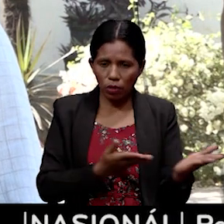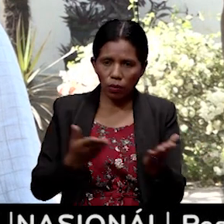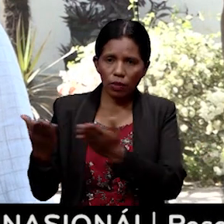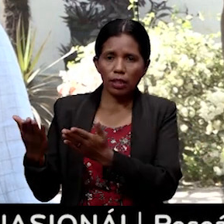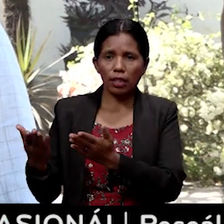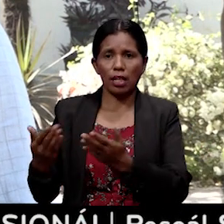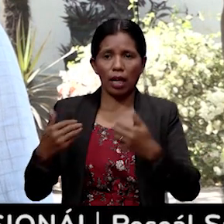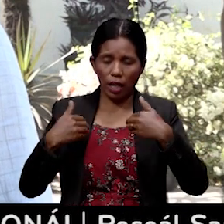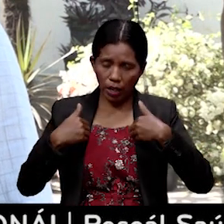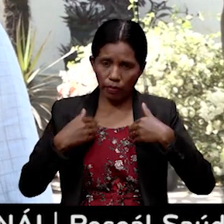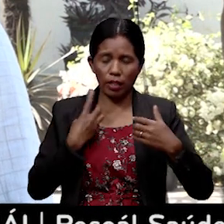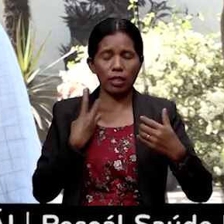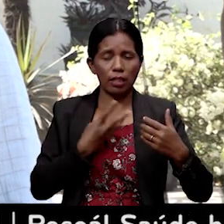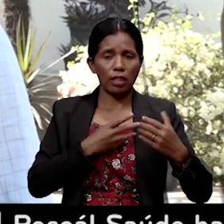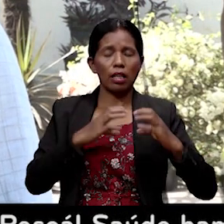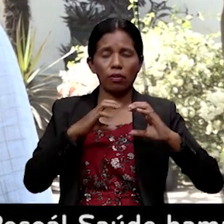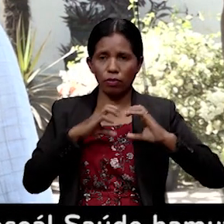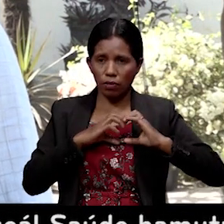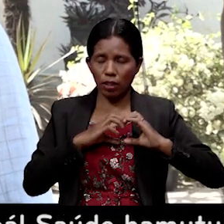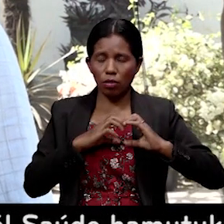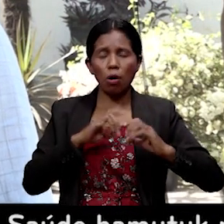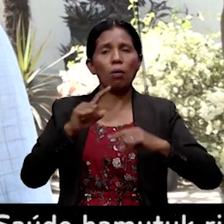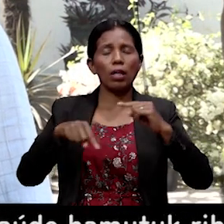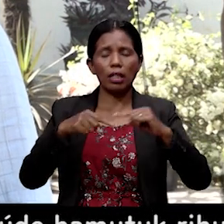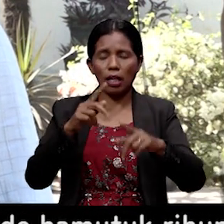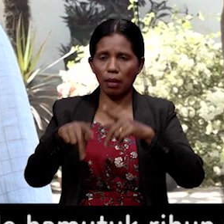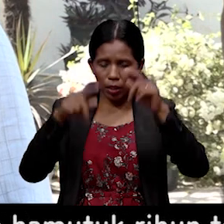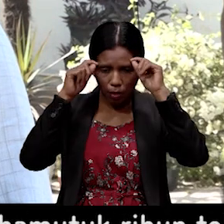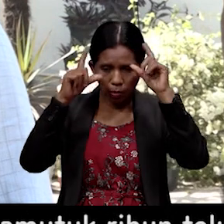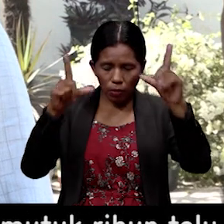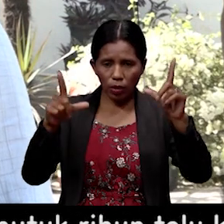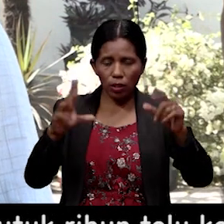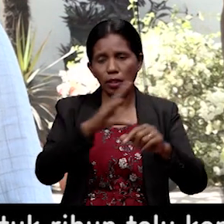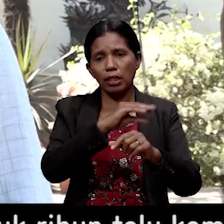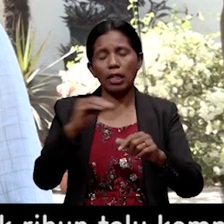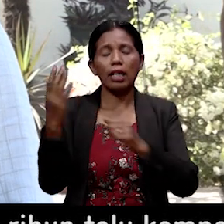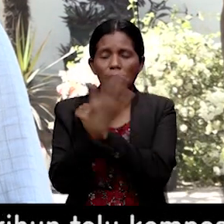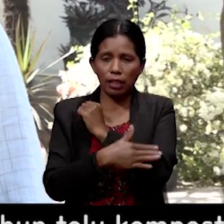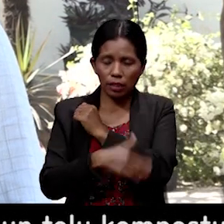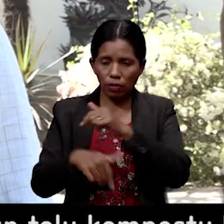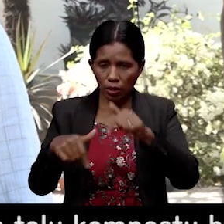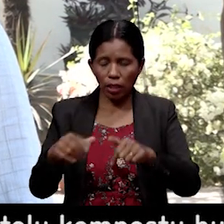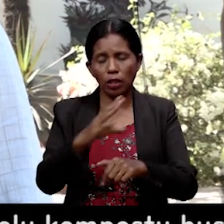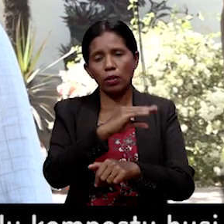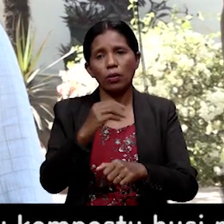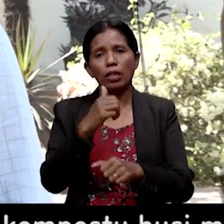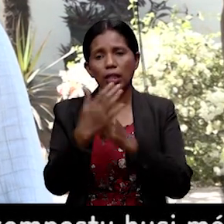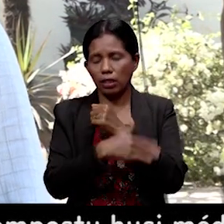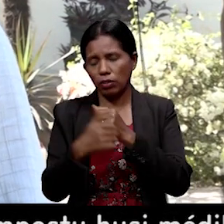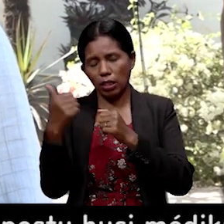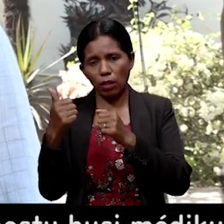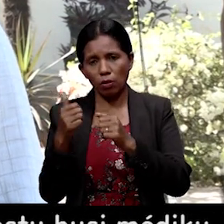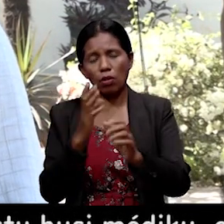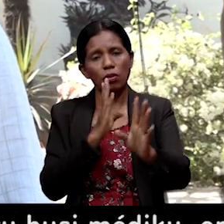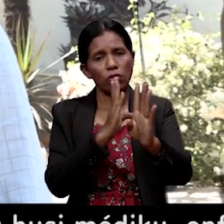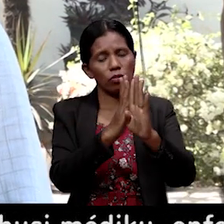Fuan, Wanhira, Siradão Timor-Wan Sira Hutu, tanto Hirai Laran como Hirai Liur, Hakat Bafatin Votação